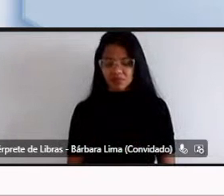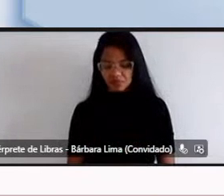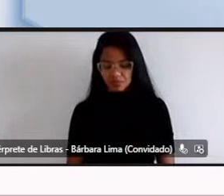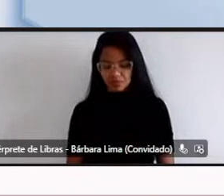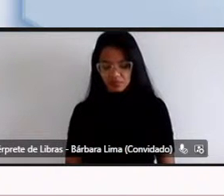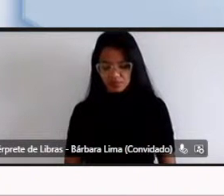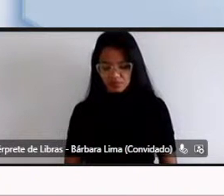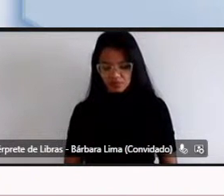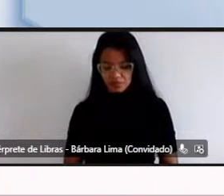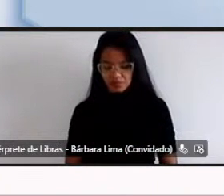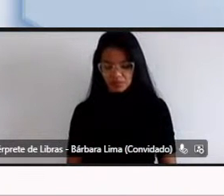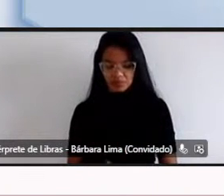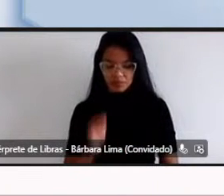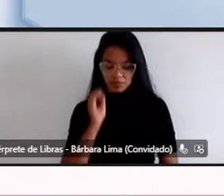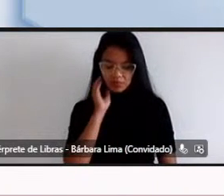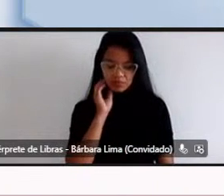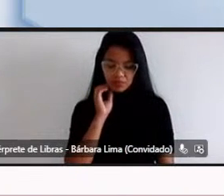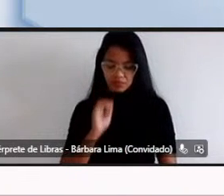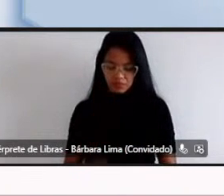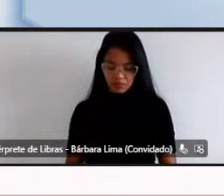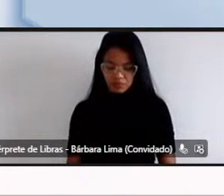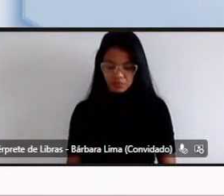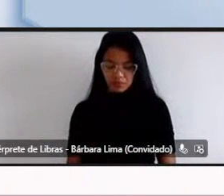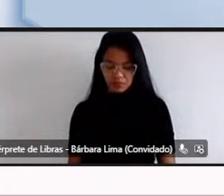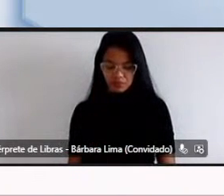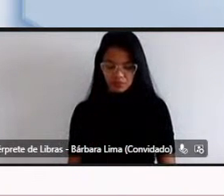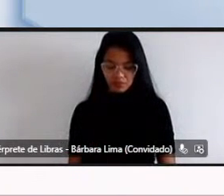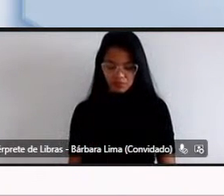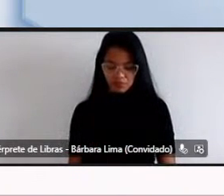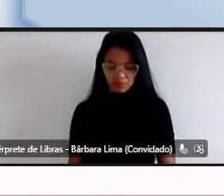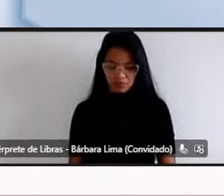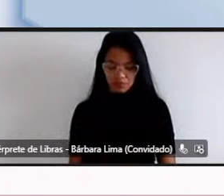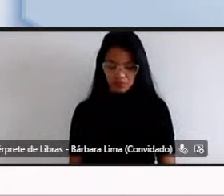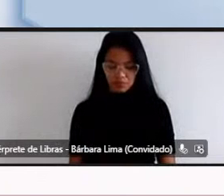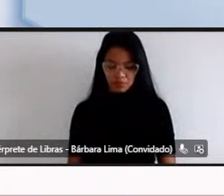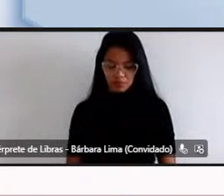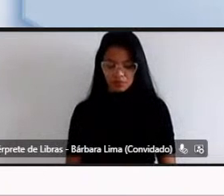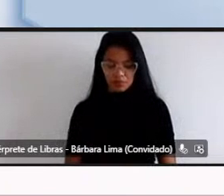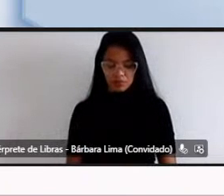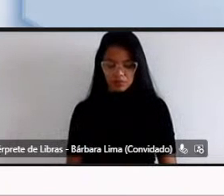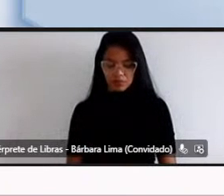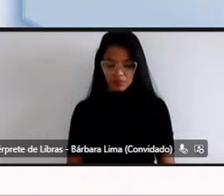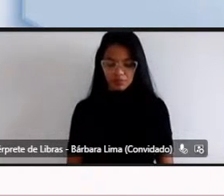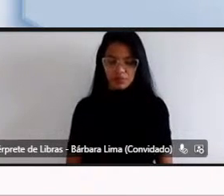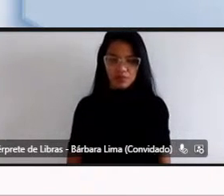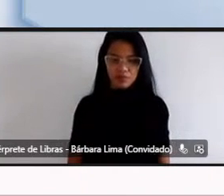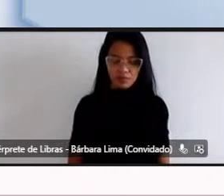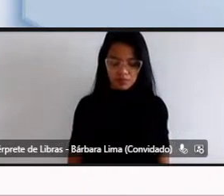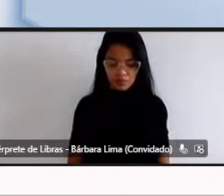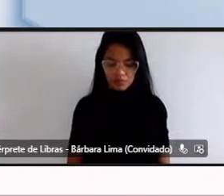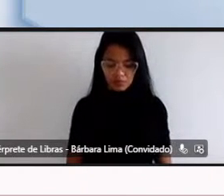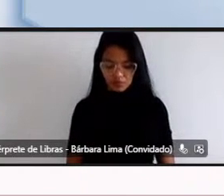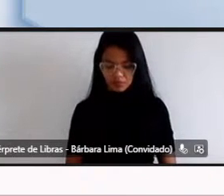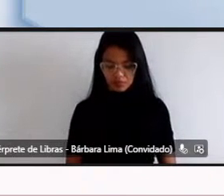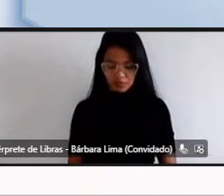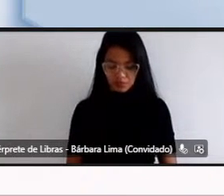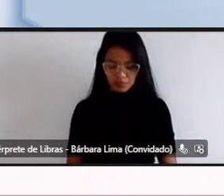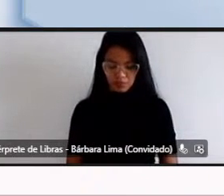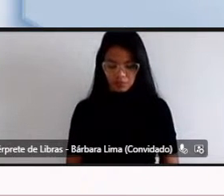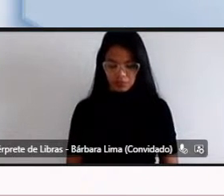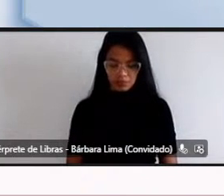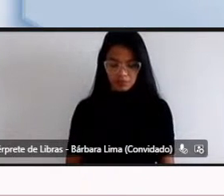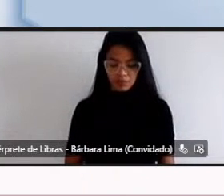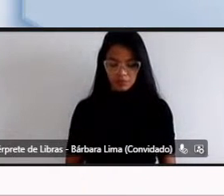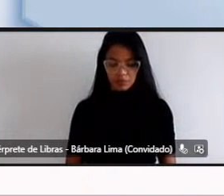practitioner will ask what has been the harm, who has been affected, and how can we include all those who've been affected by the